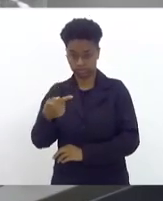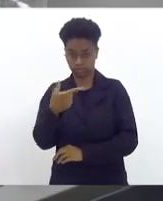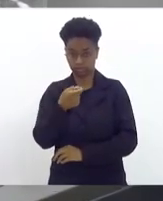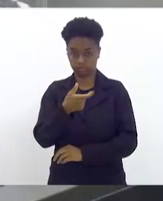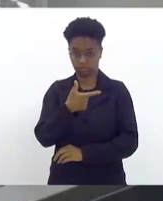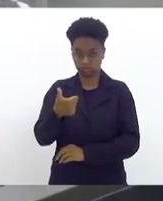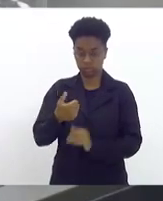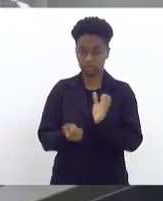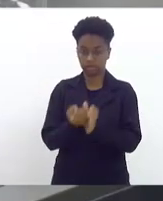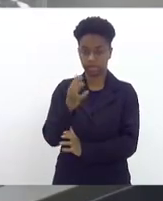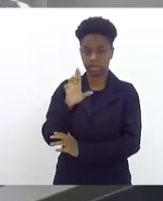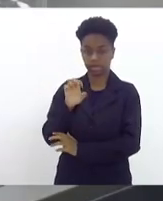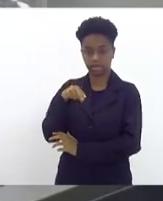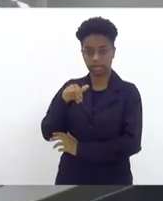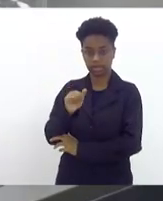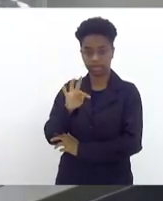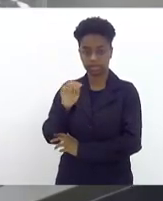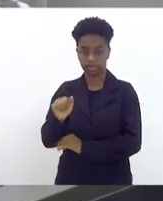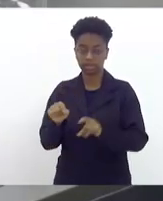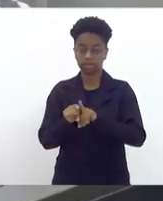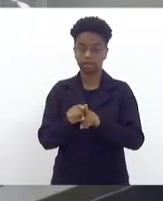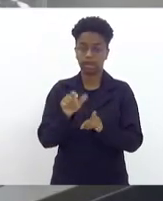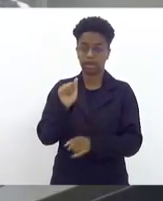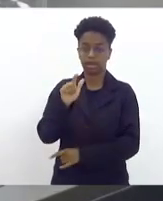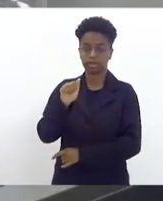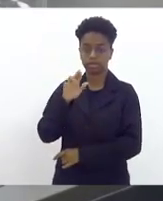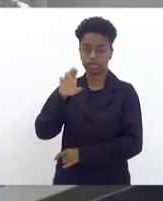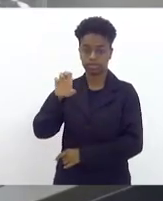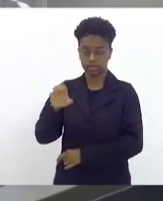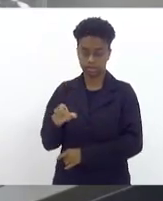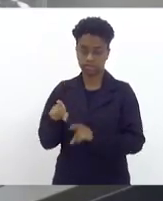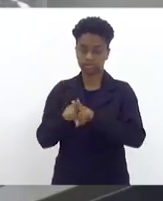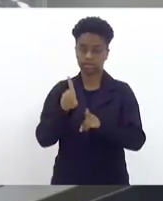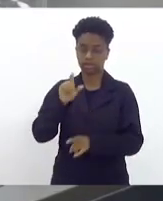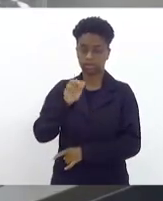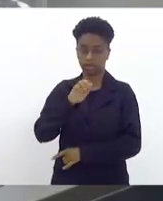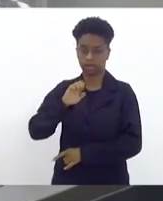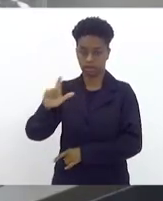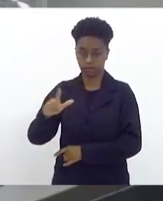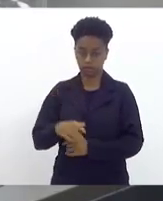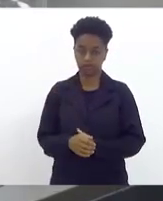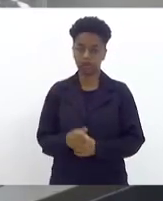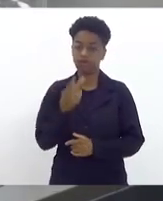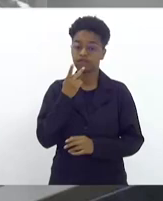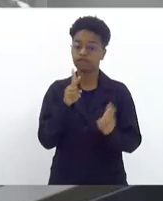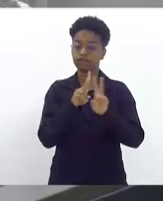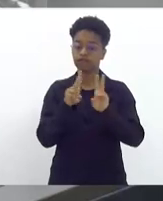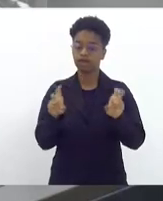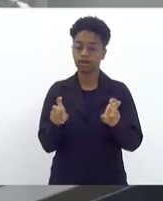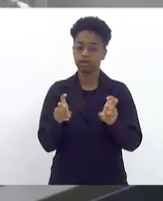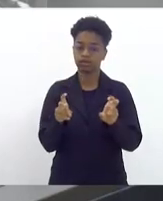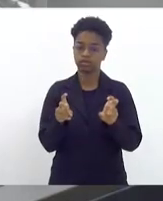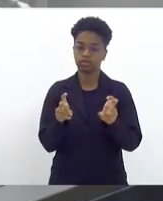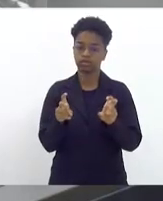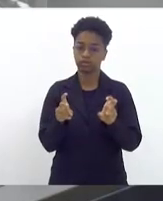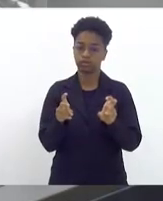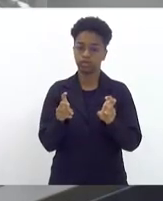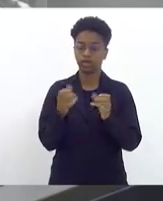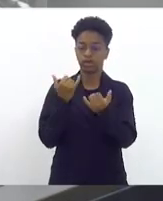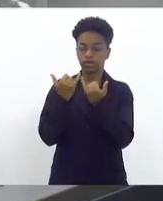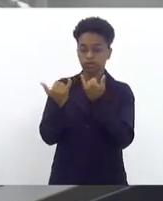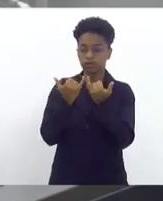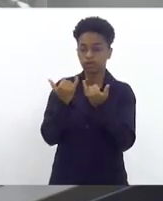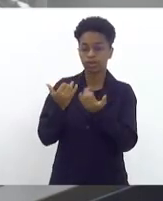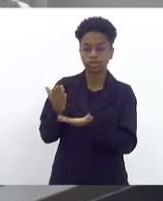Renata Souza Alexandre kinoplock e Daniel librelon que trata da produção de dados e